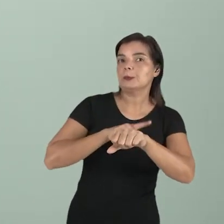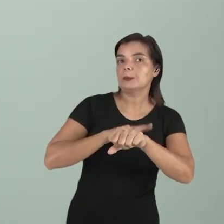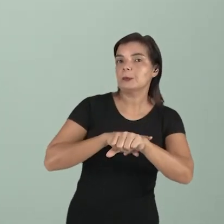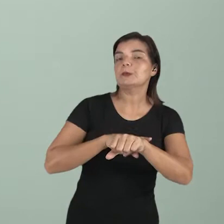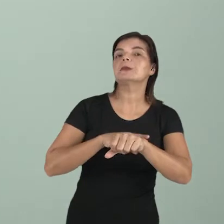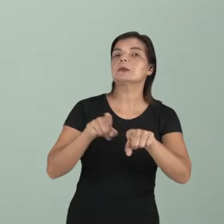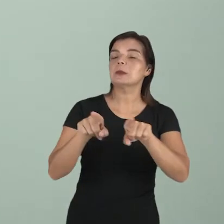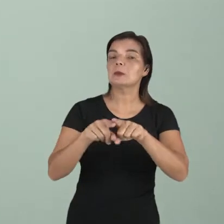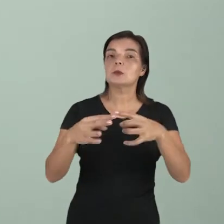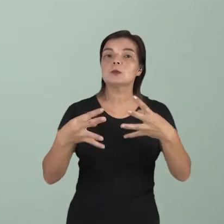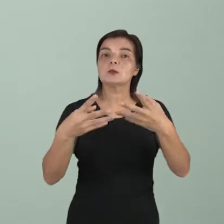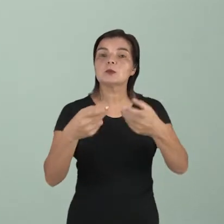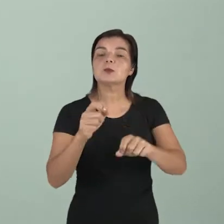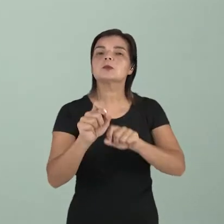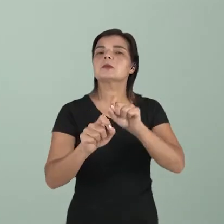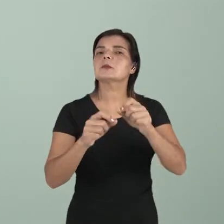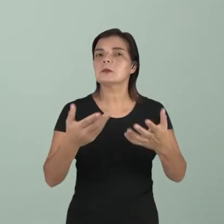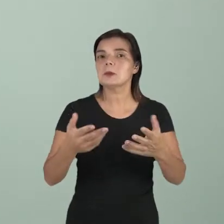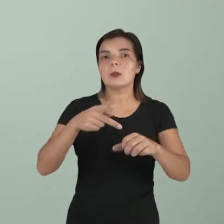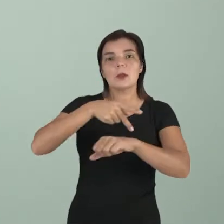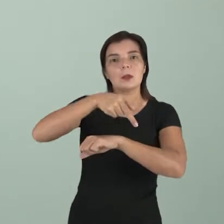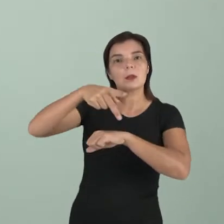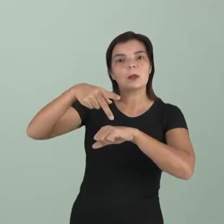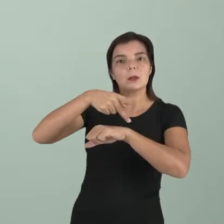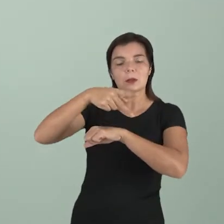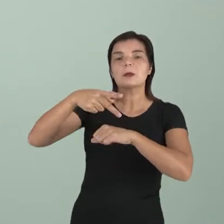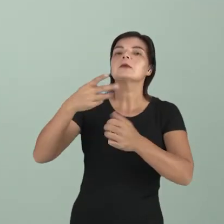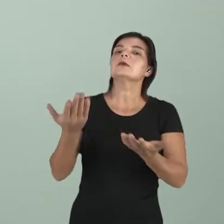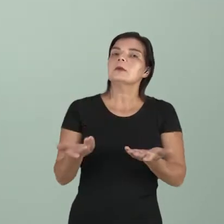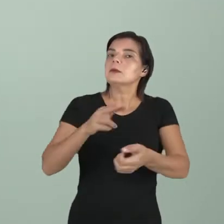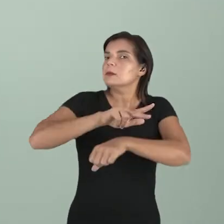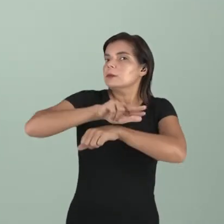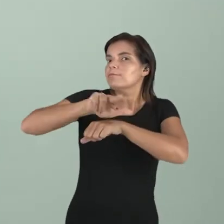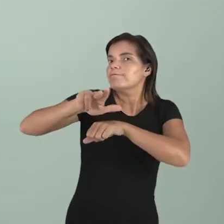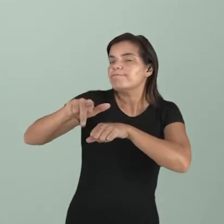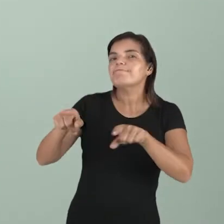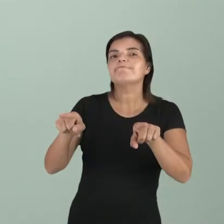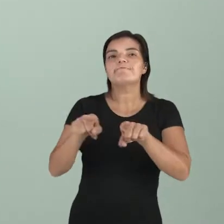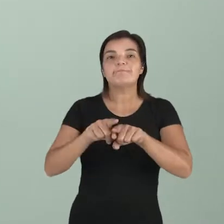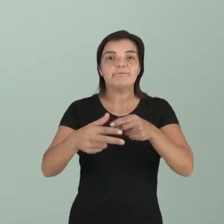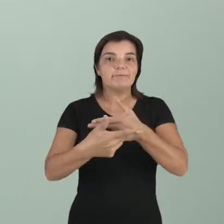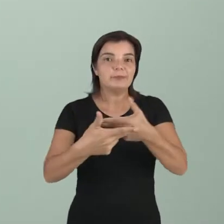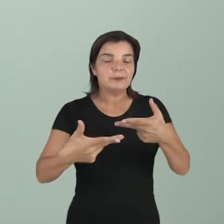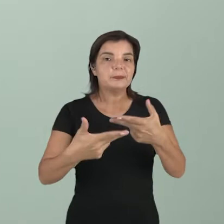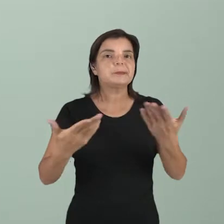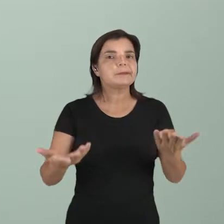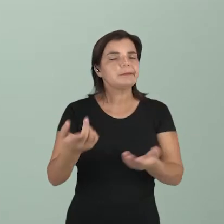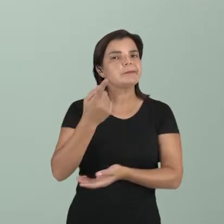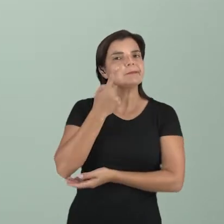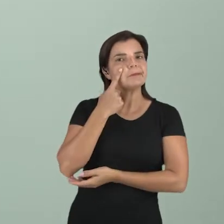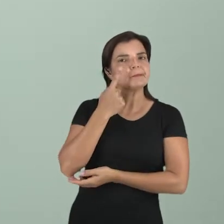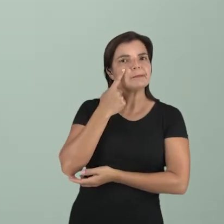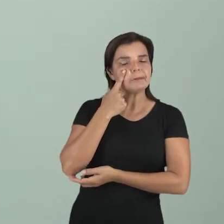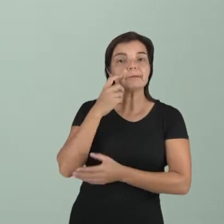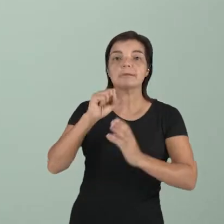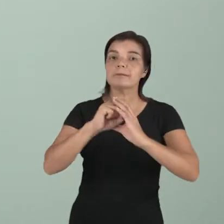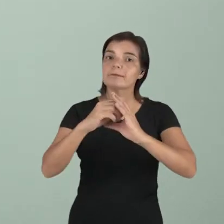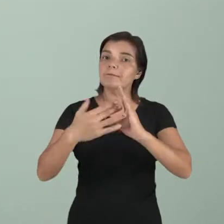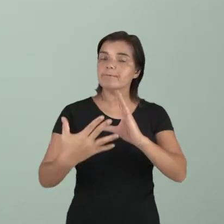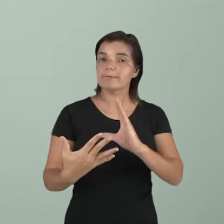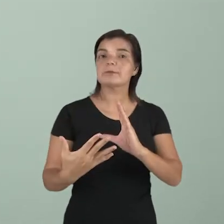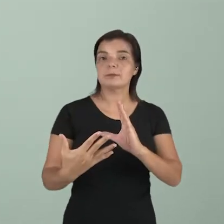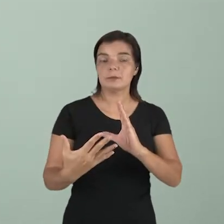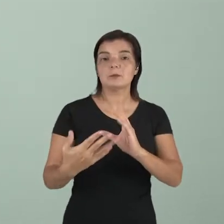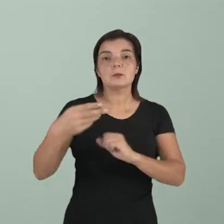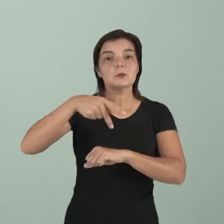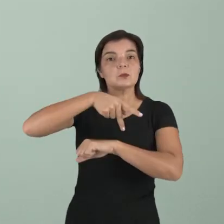Então, tudo isso faz com que o país seja diverso em vários aspectos. Então, a gente vai ter características